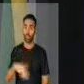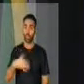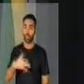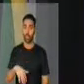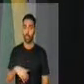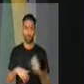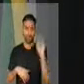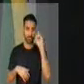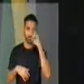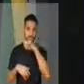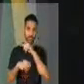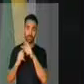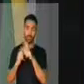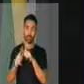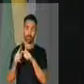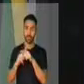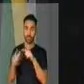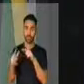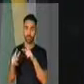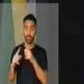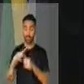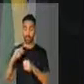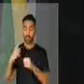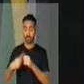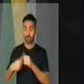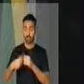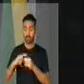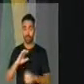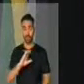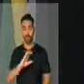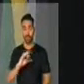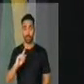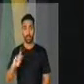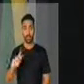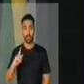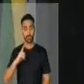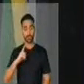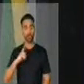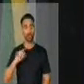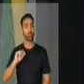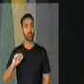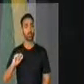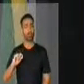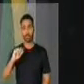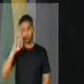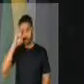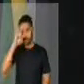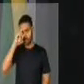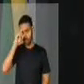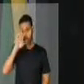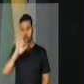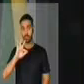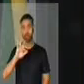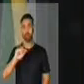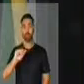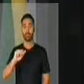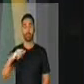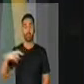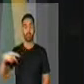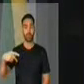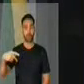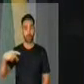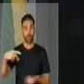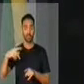muitas dificuldades. Tem na cidade de Campina Grande a Fundação Hospital da FAP, outra